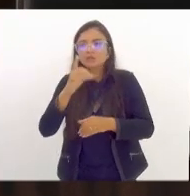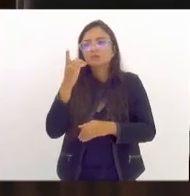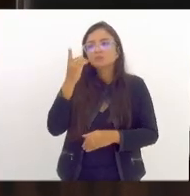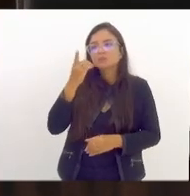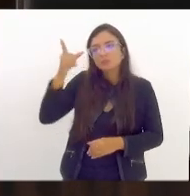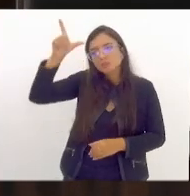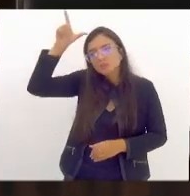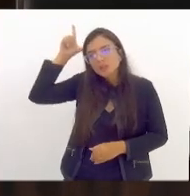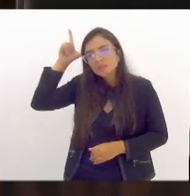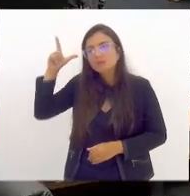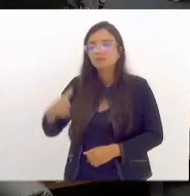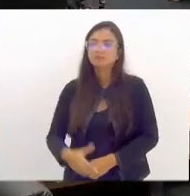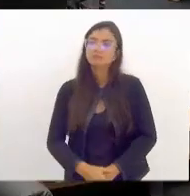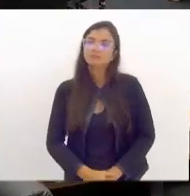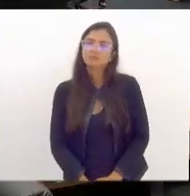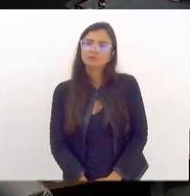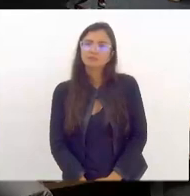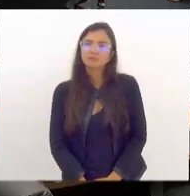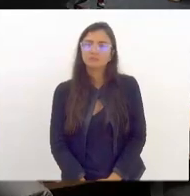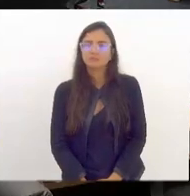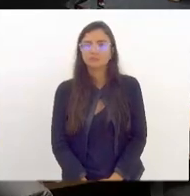Paulo.